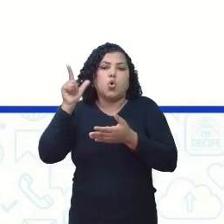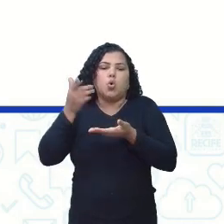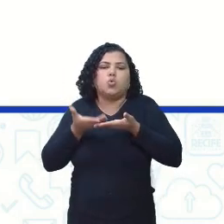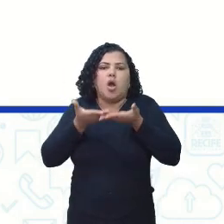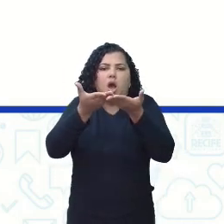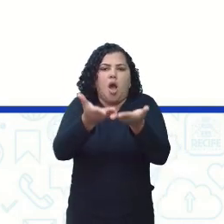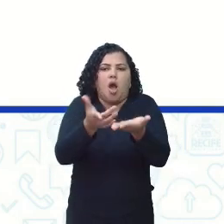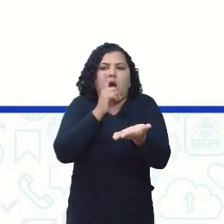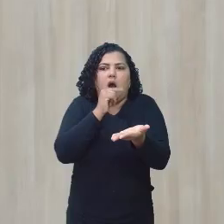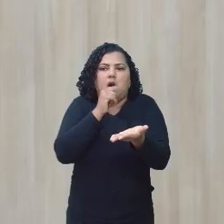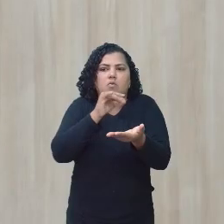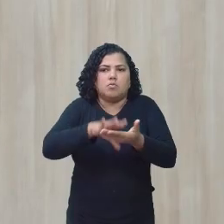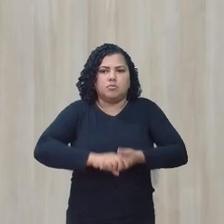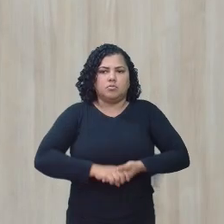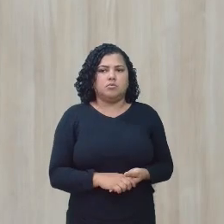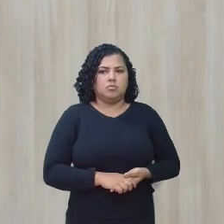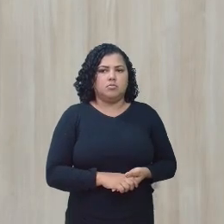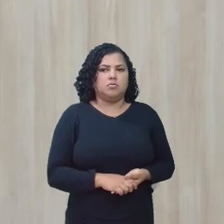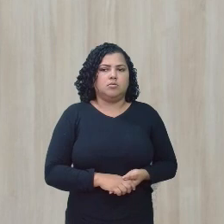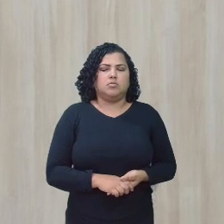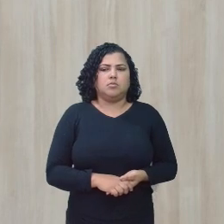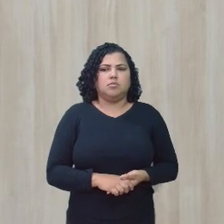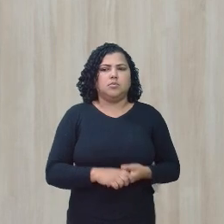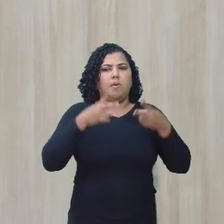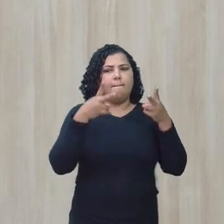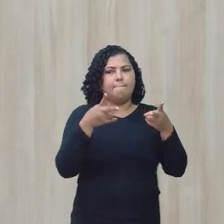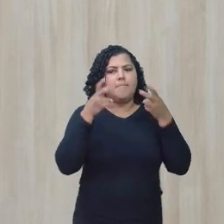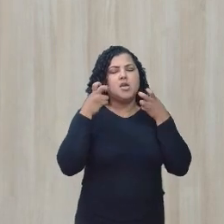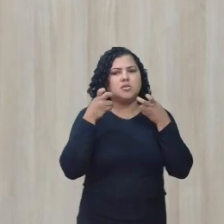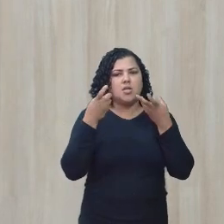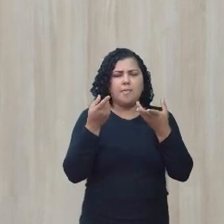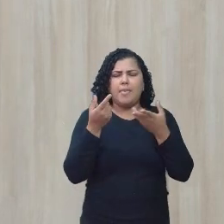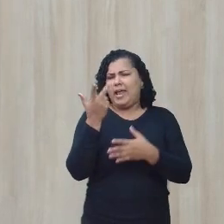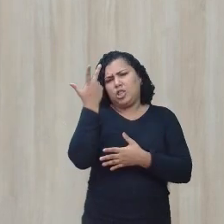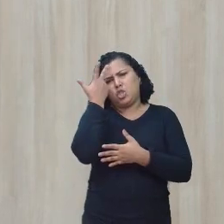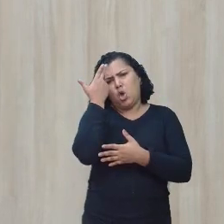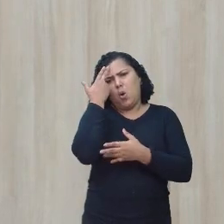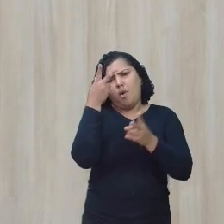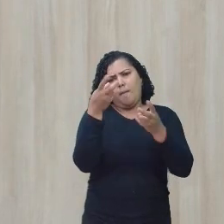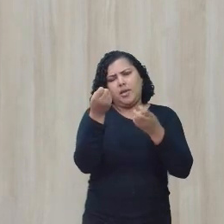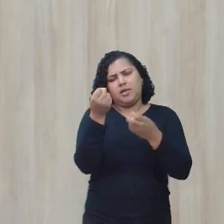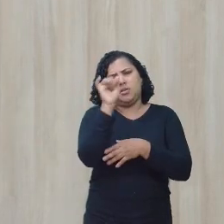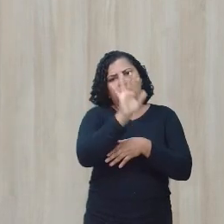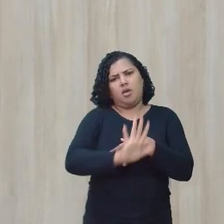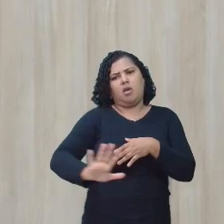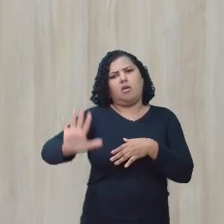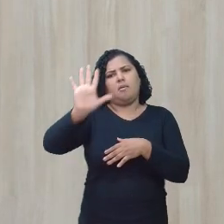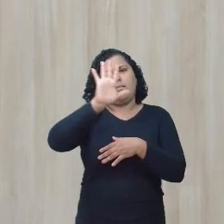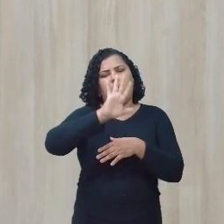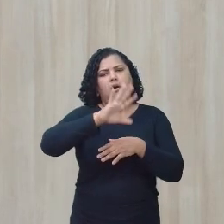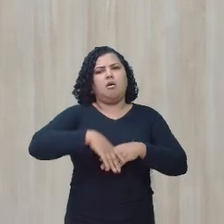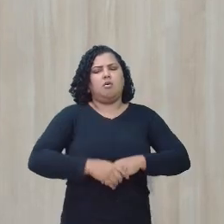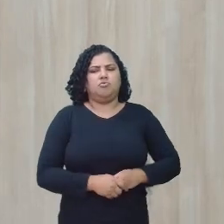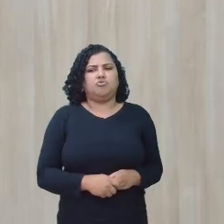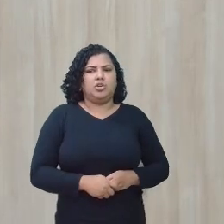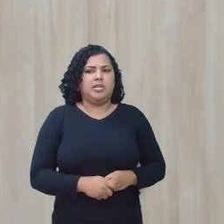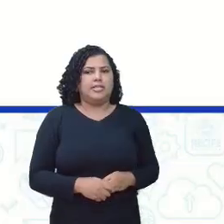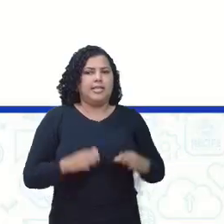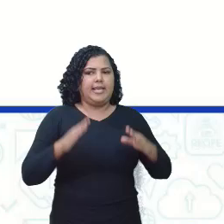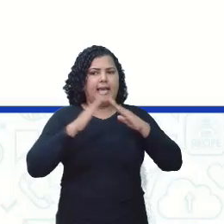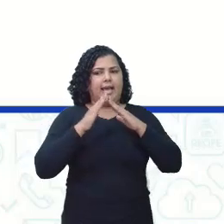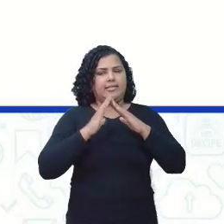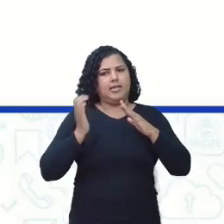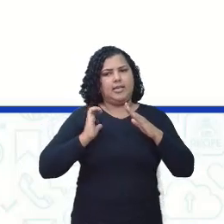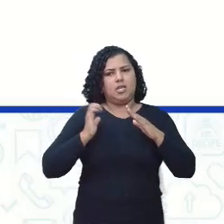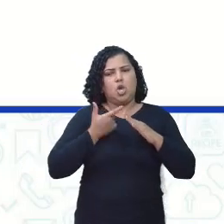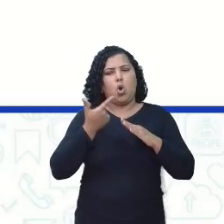Então, a imagem das senhoras rodeadas por seus sujeitos escravizados era muito comum no Brasil, né, no caso das famílias mais ricas. Né? Uma